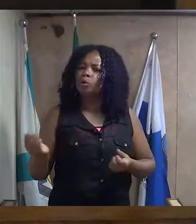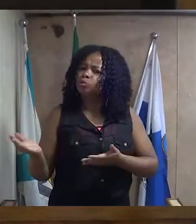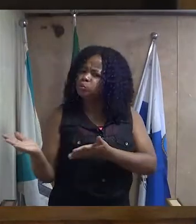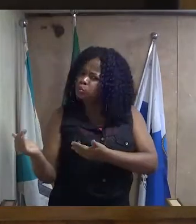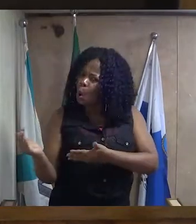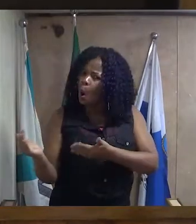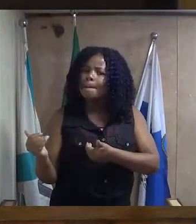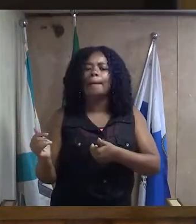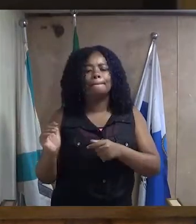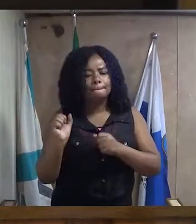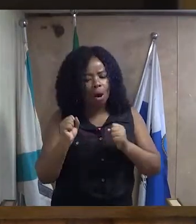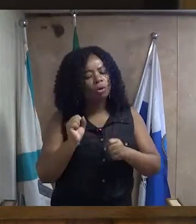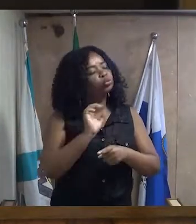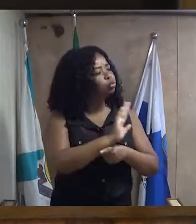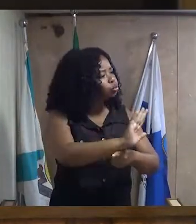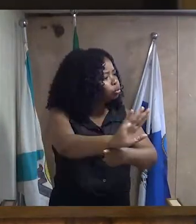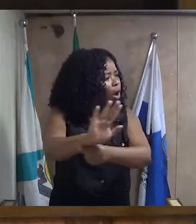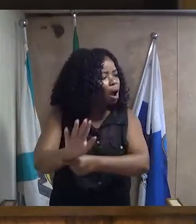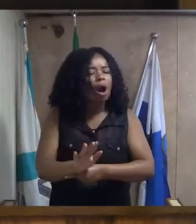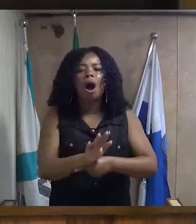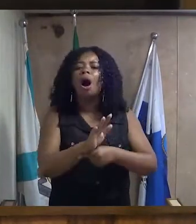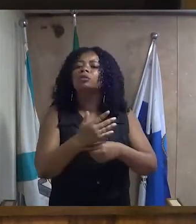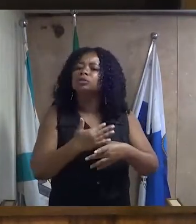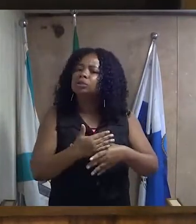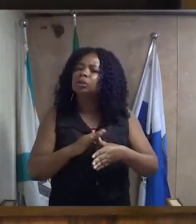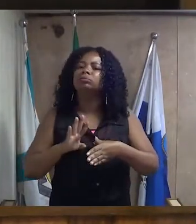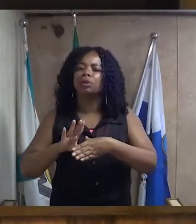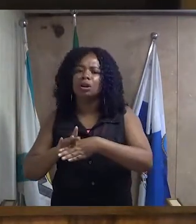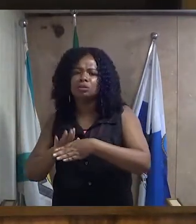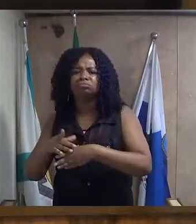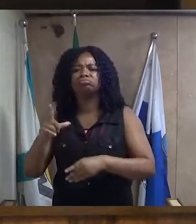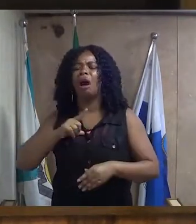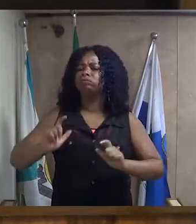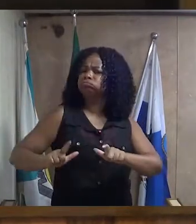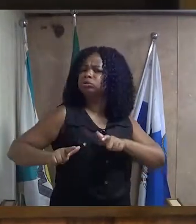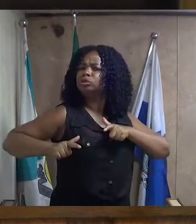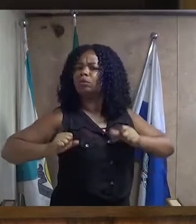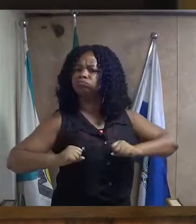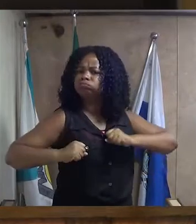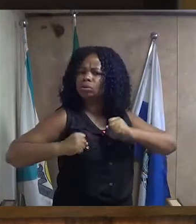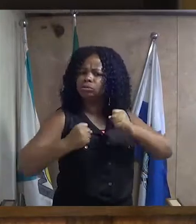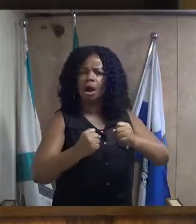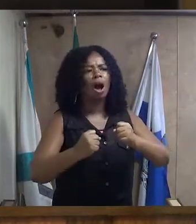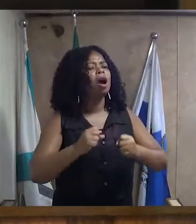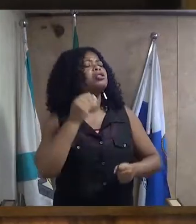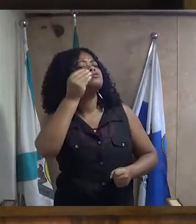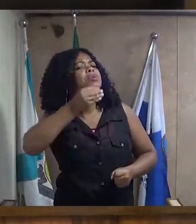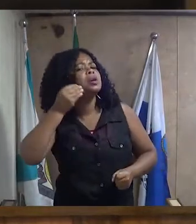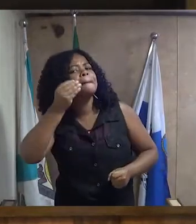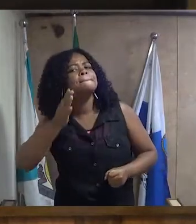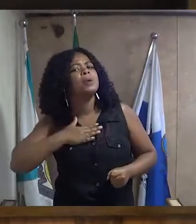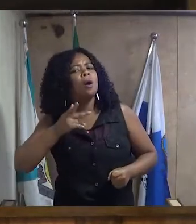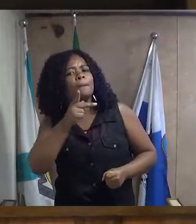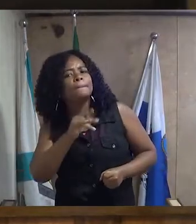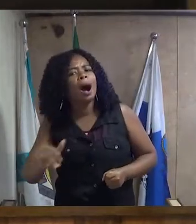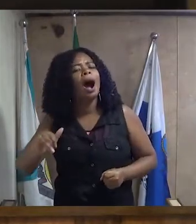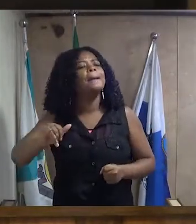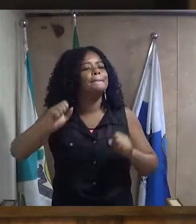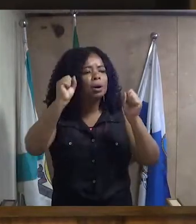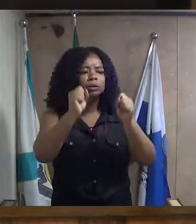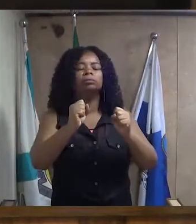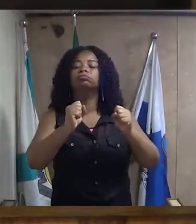essa cidade. Estou com disposição, tenho uma atitude, com a experiência do meu pai aí, nós temos muito para